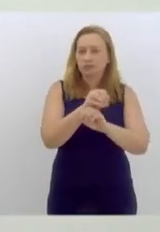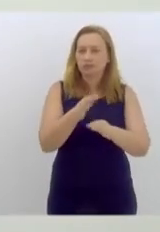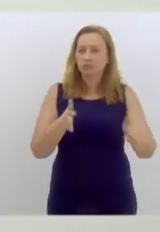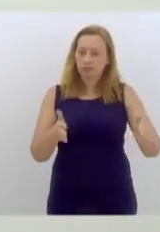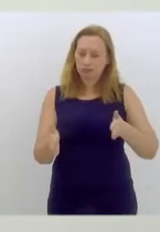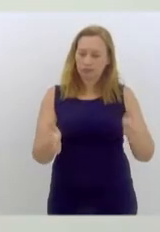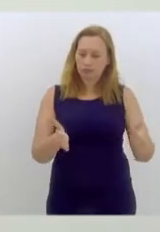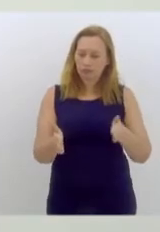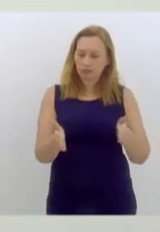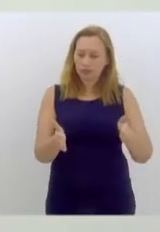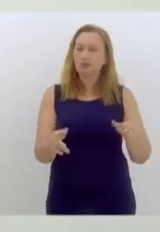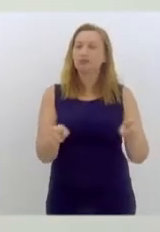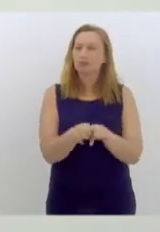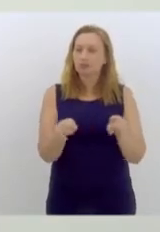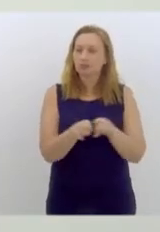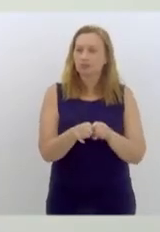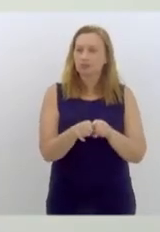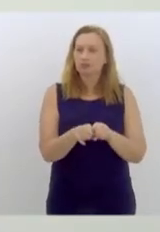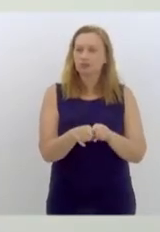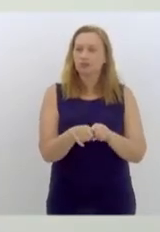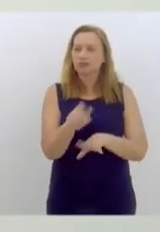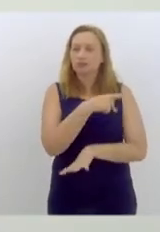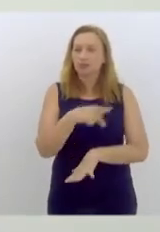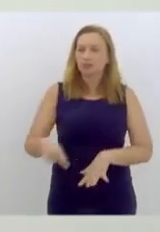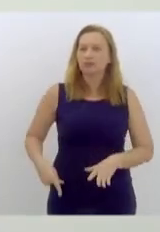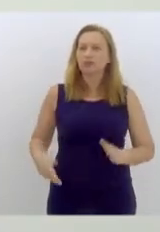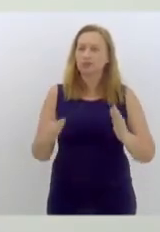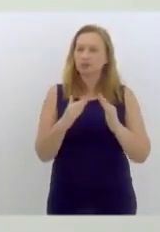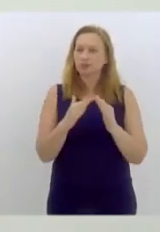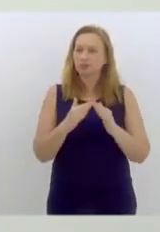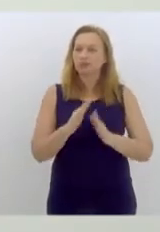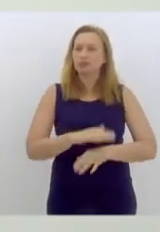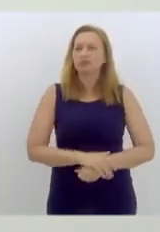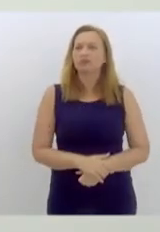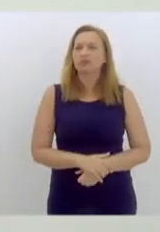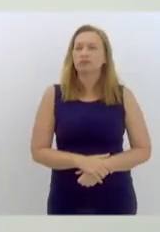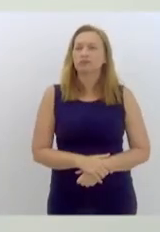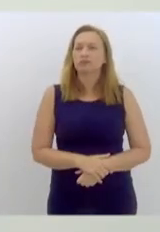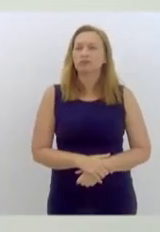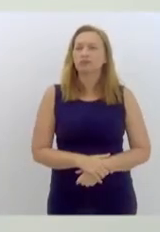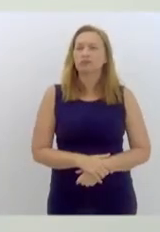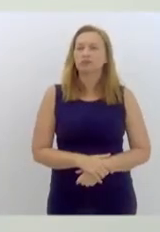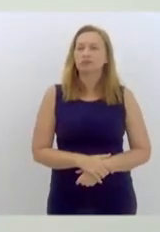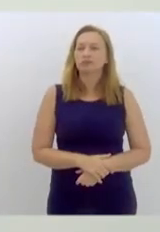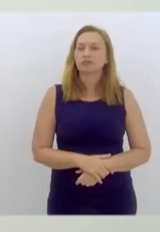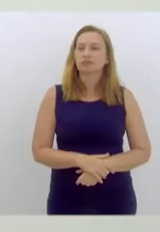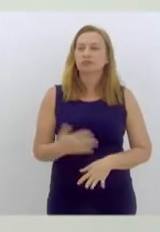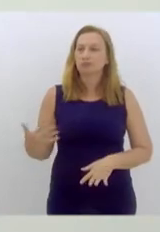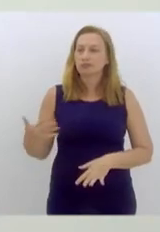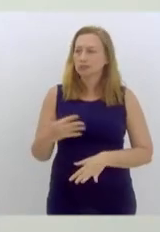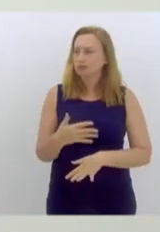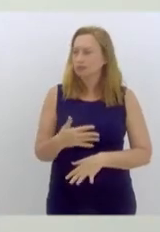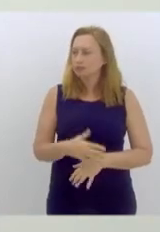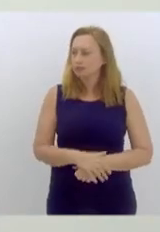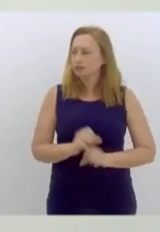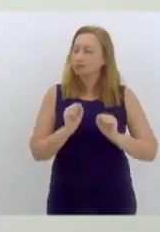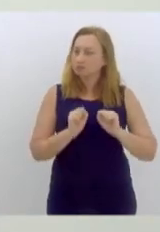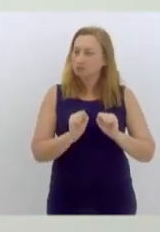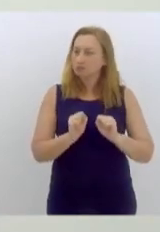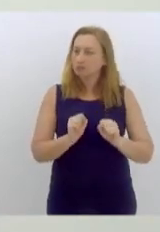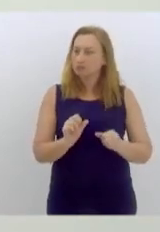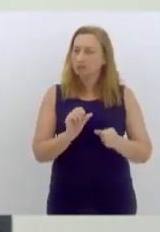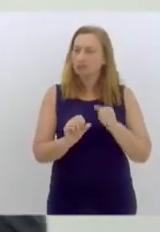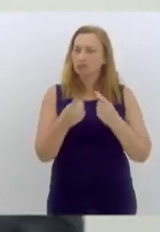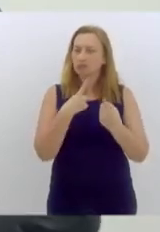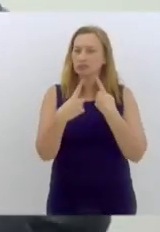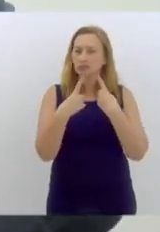prazos, alertou também a presidência dessa casa, e veio, né, numa expectativa de que a gente pudesse fazer esse